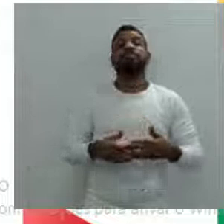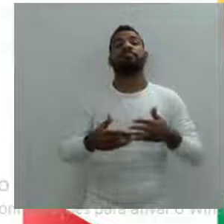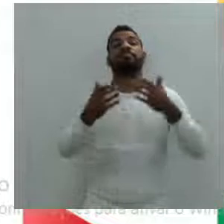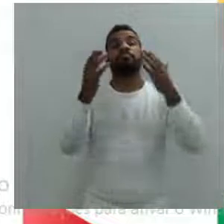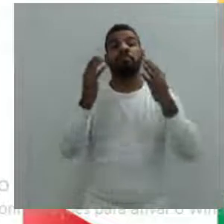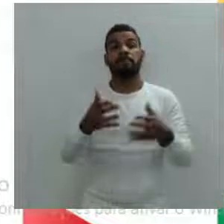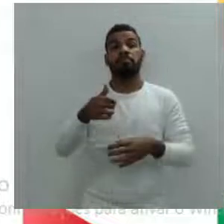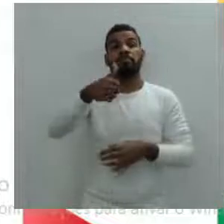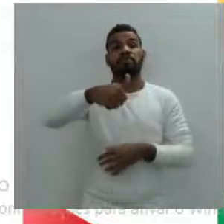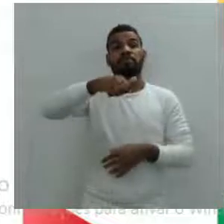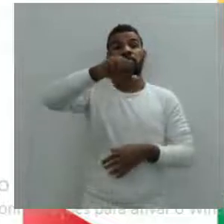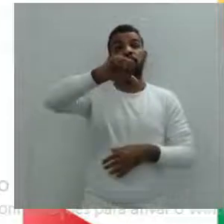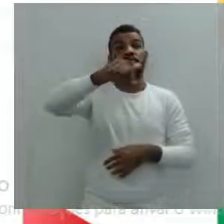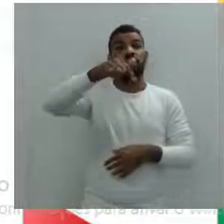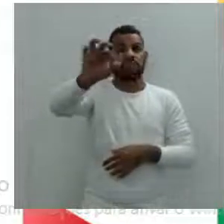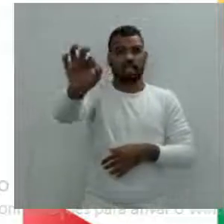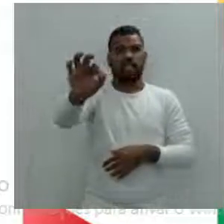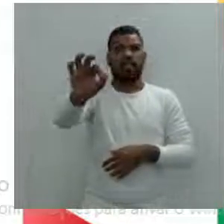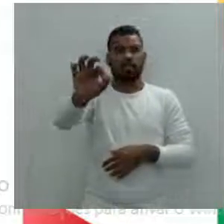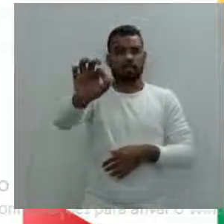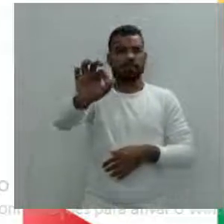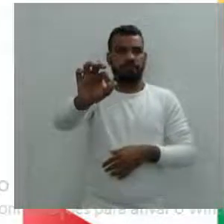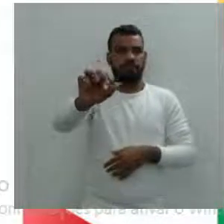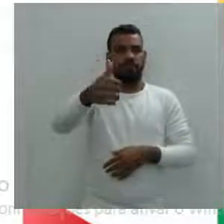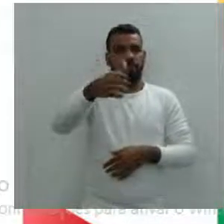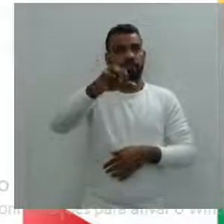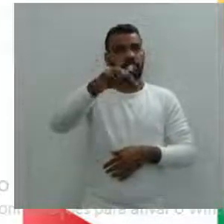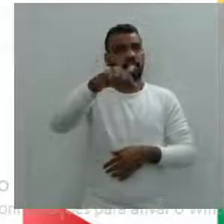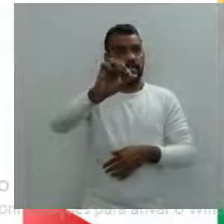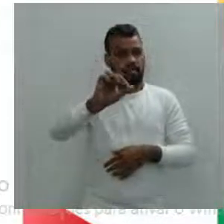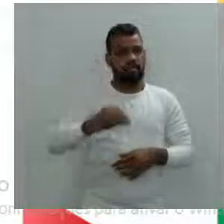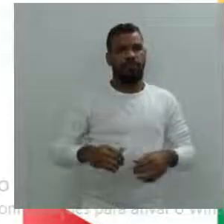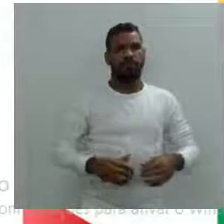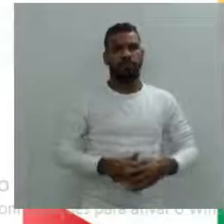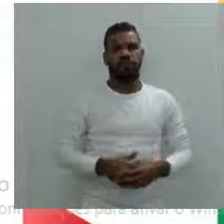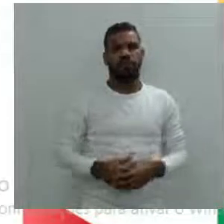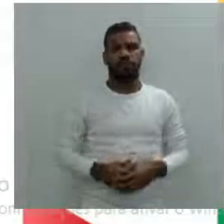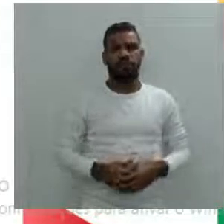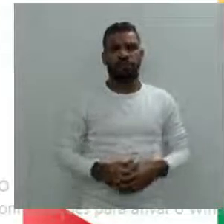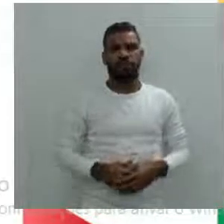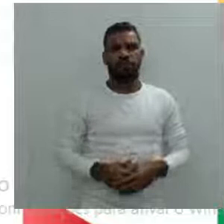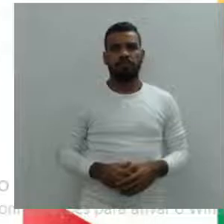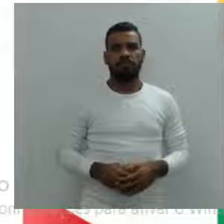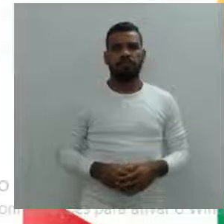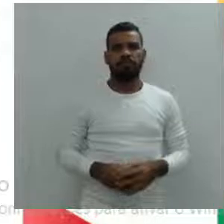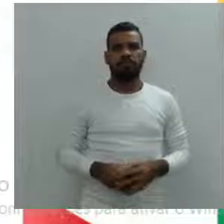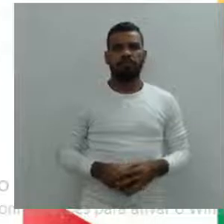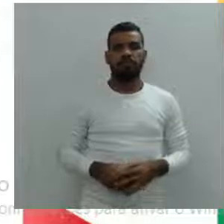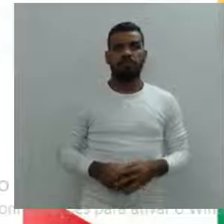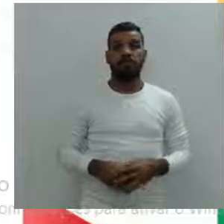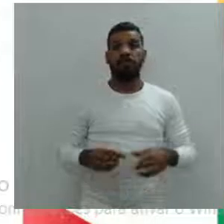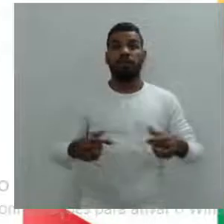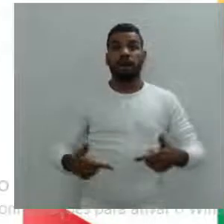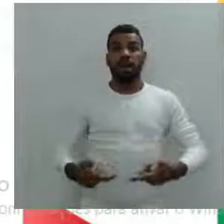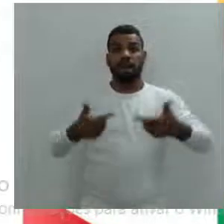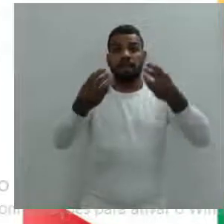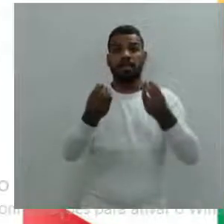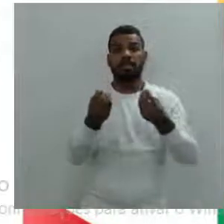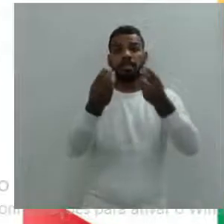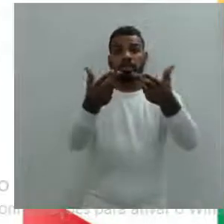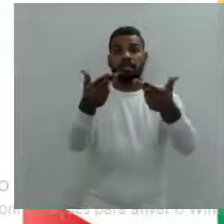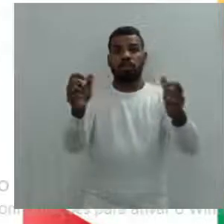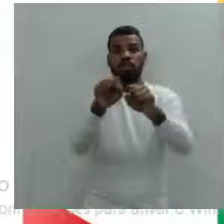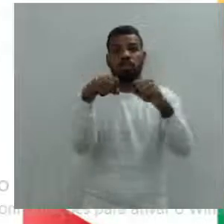de 1970, por exemplo. E aquilo que eu tinha falado lá atrás, né? A guerra trouxe benefícios